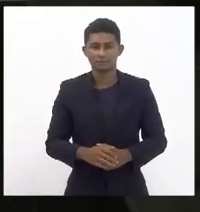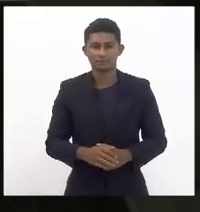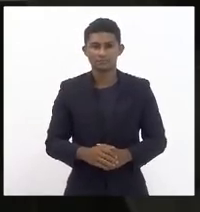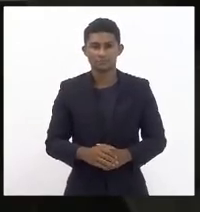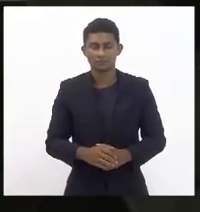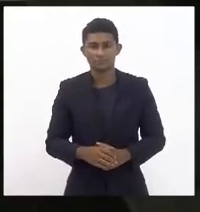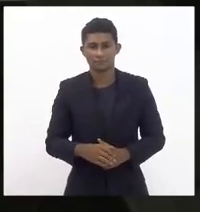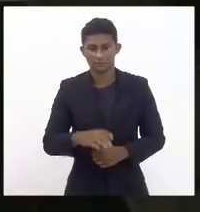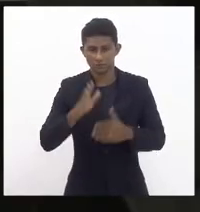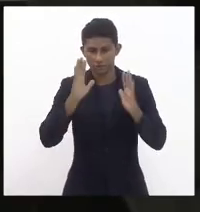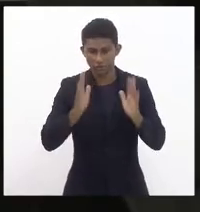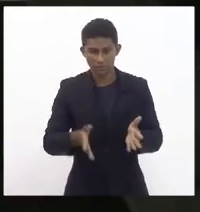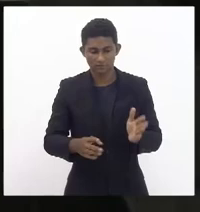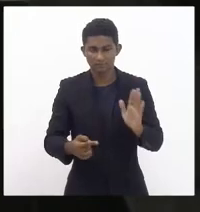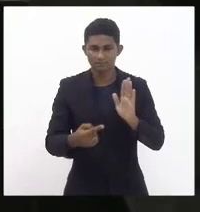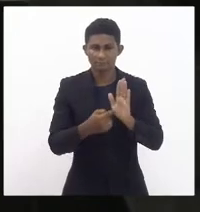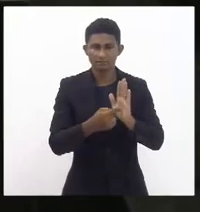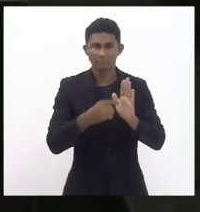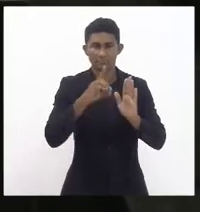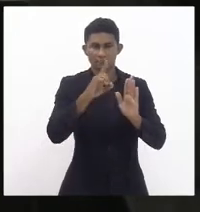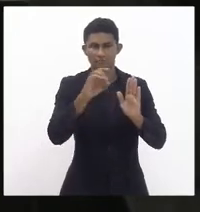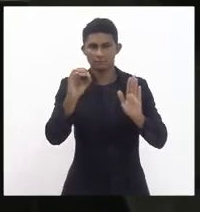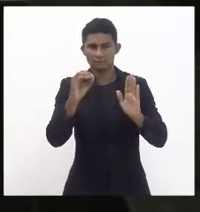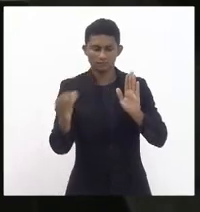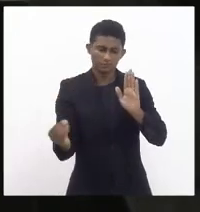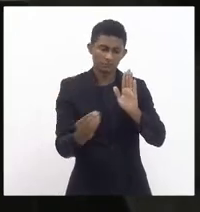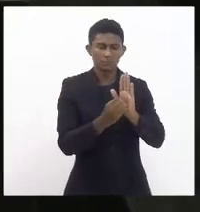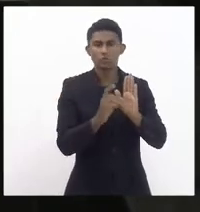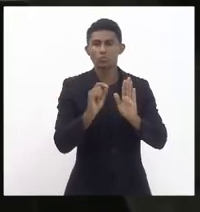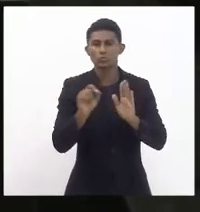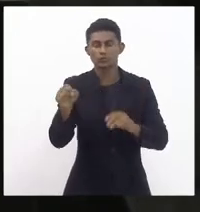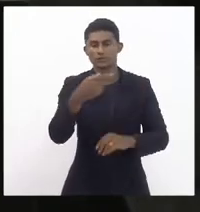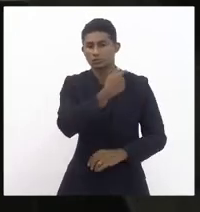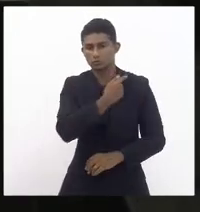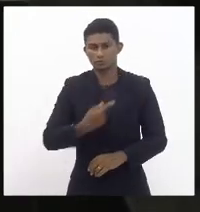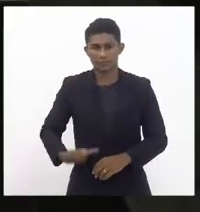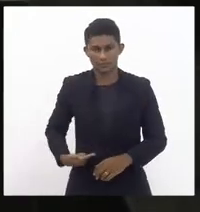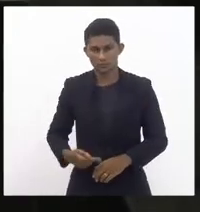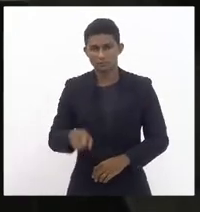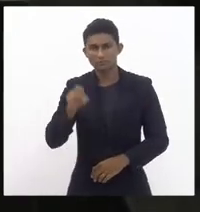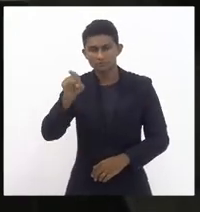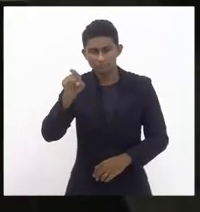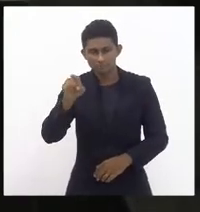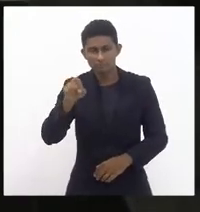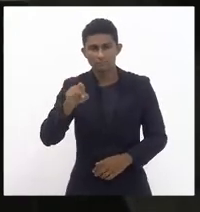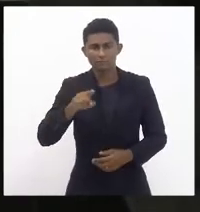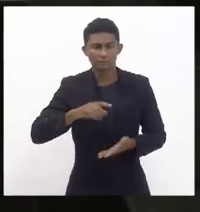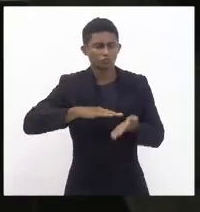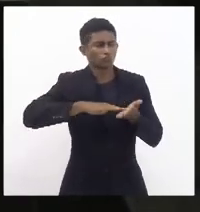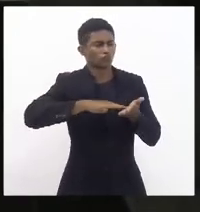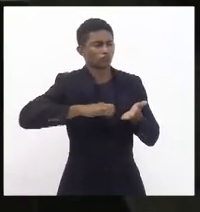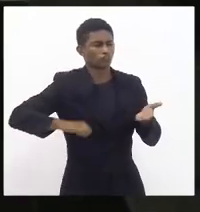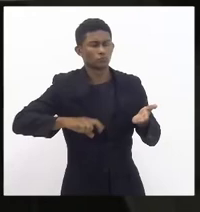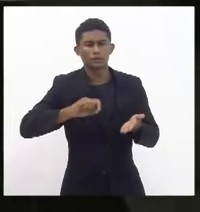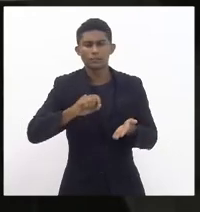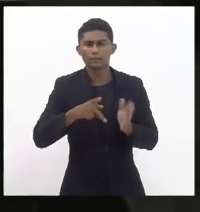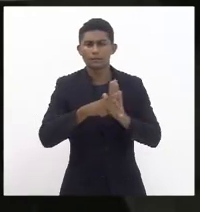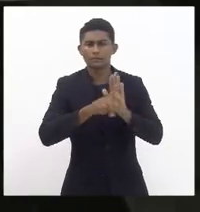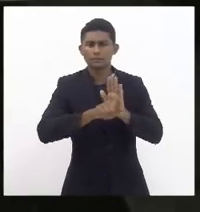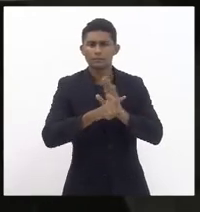no Diário Oficial veto do Governador e há o projeto de